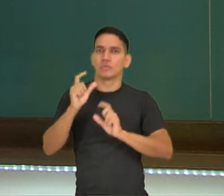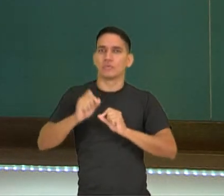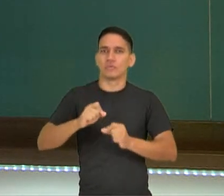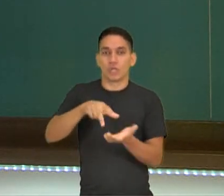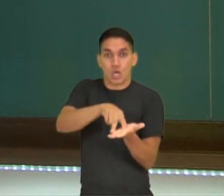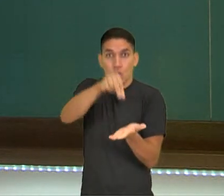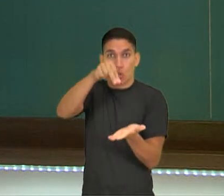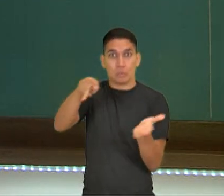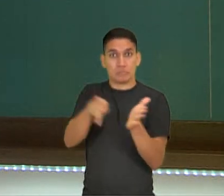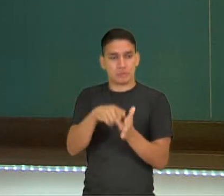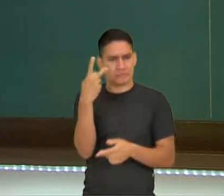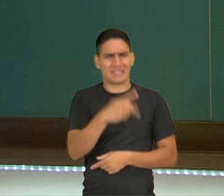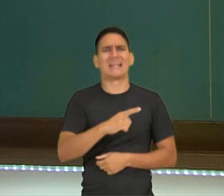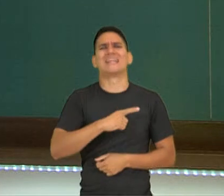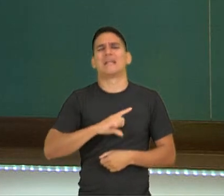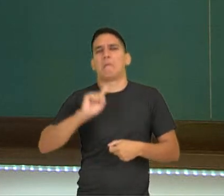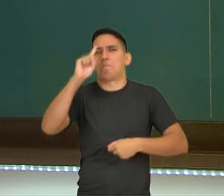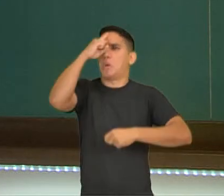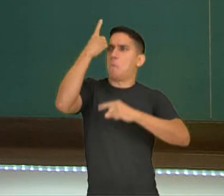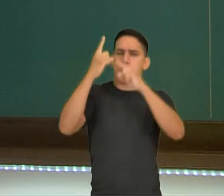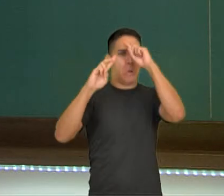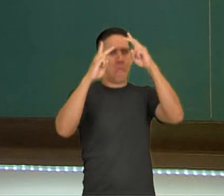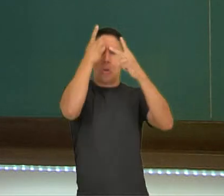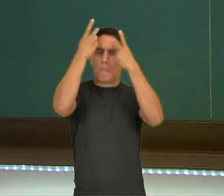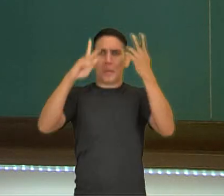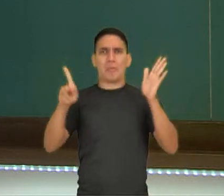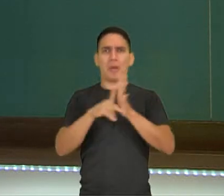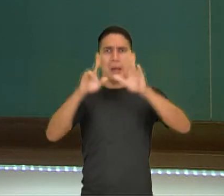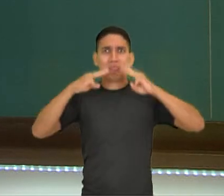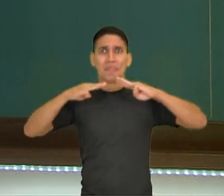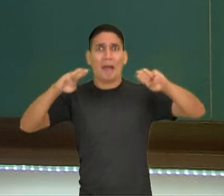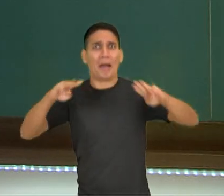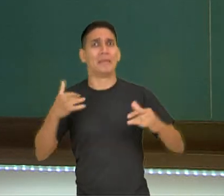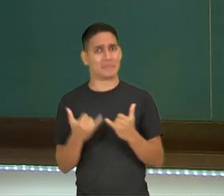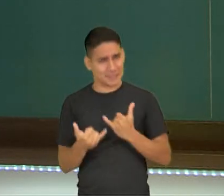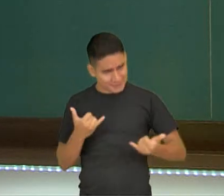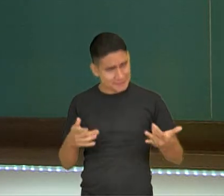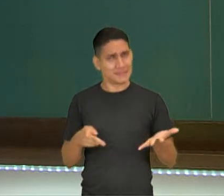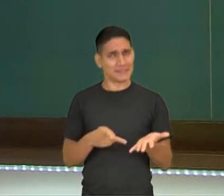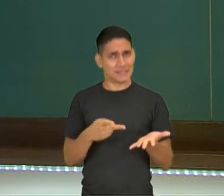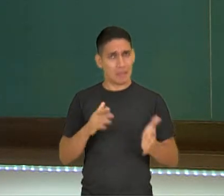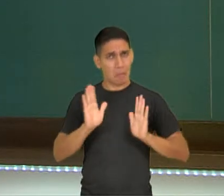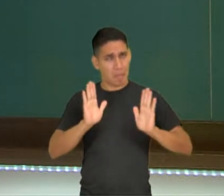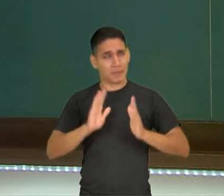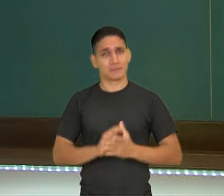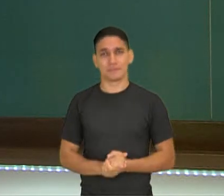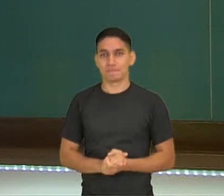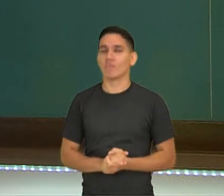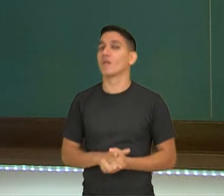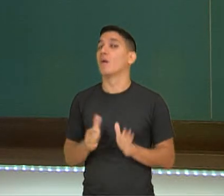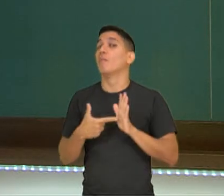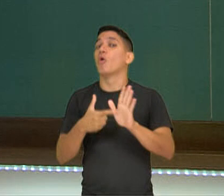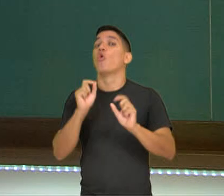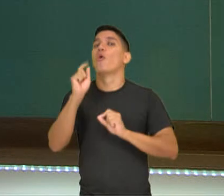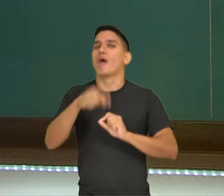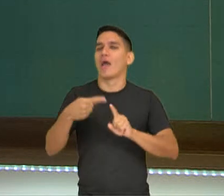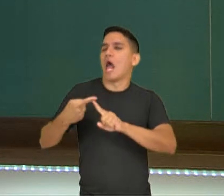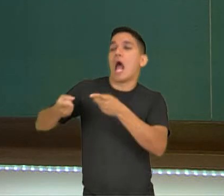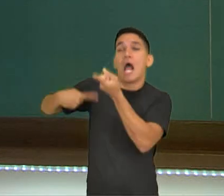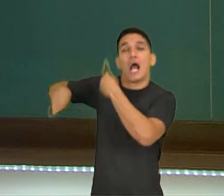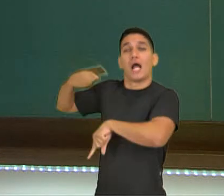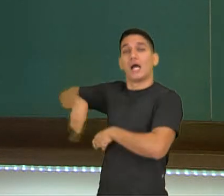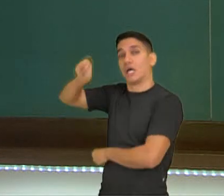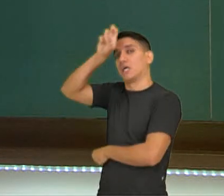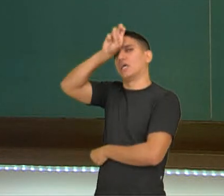Eles criaram um marketing egípcio da época. Eles se colocaram que eram ancestrais dos egípcios